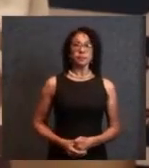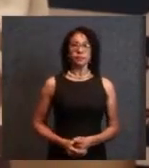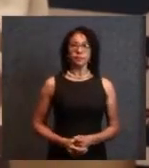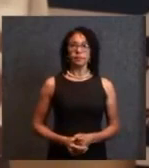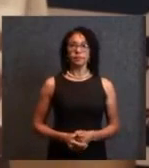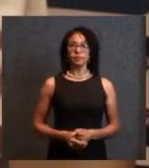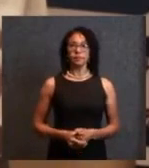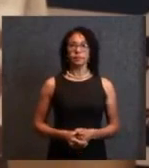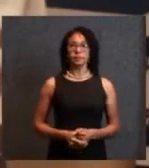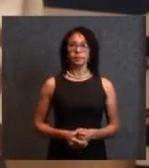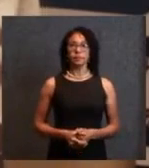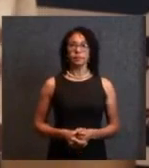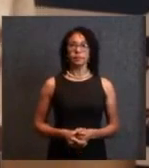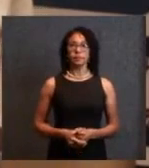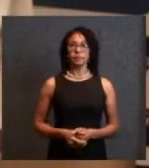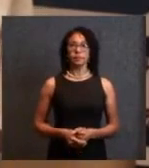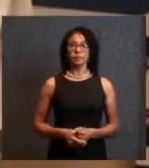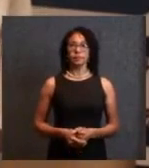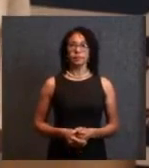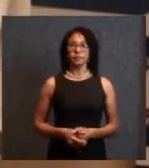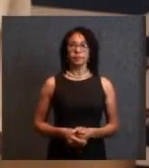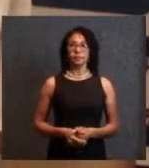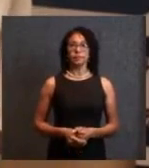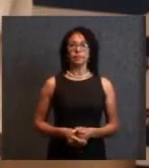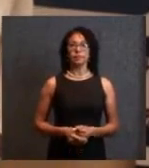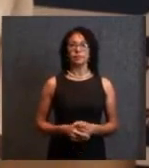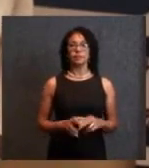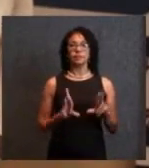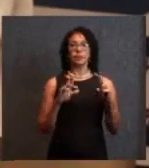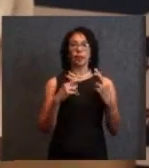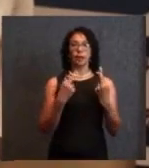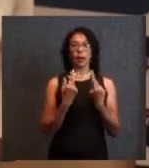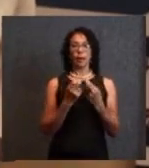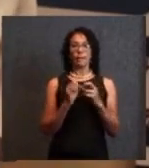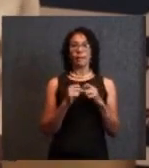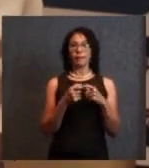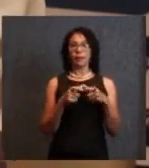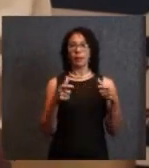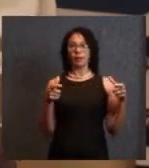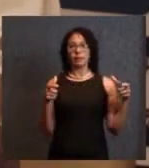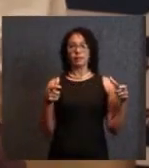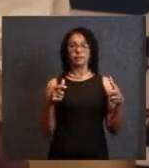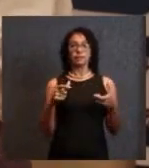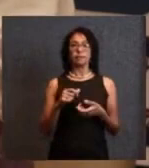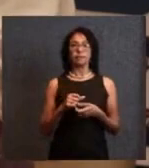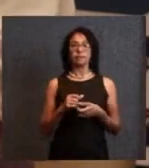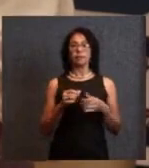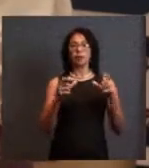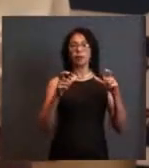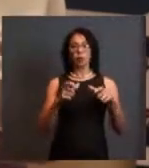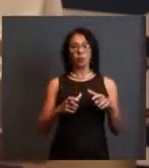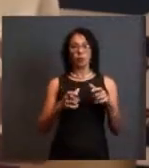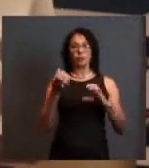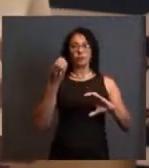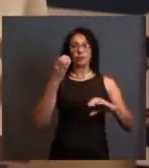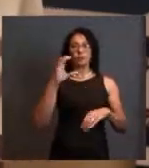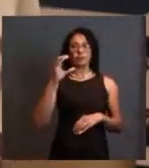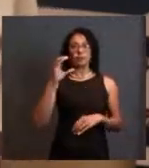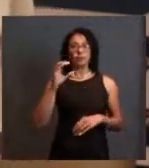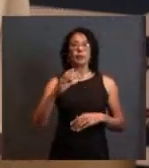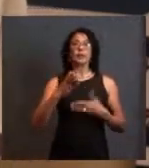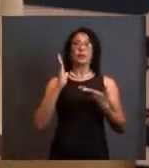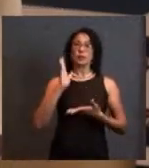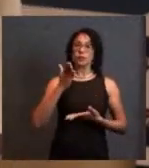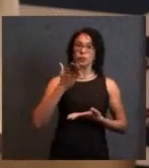têm auditório, que têm um espaço para reuniões assim maiores. O laboratório de ciência já distribuímos uma parte, está chegando